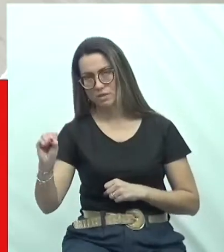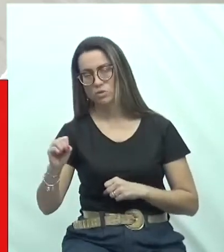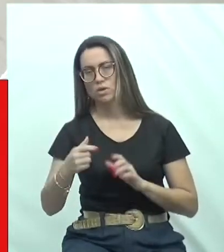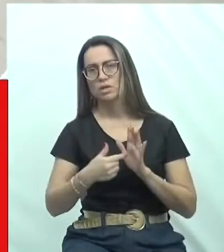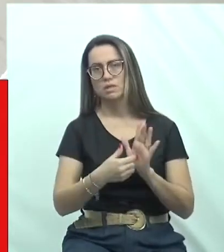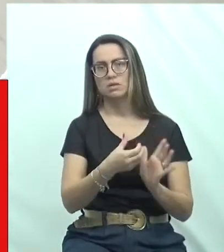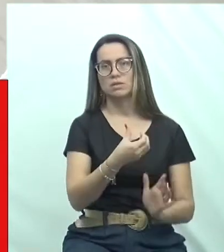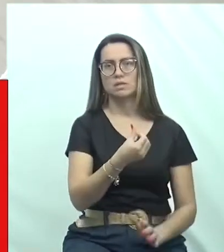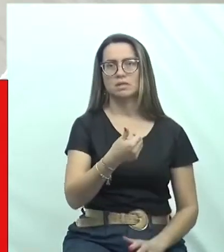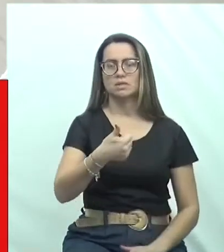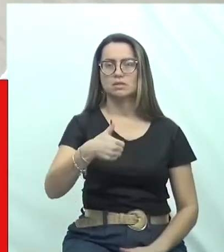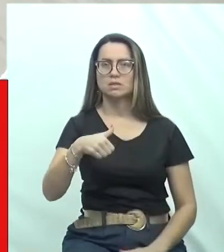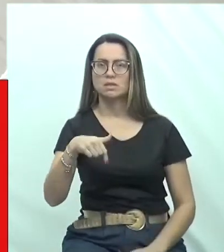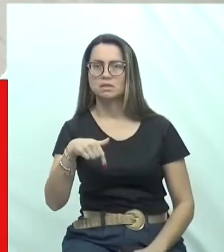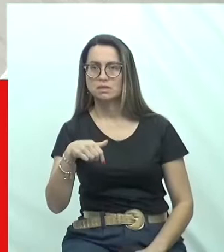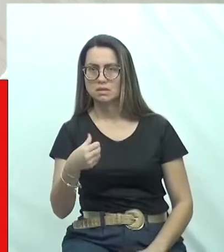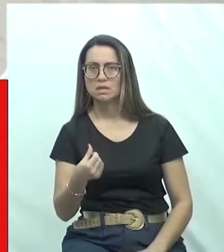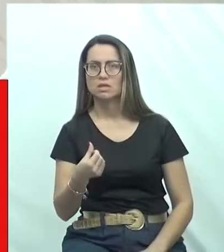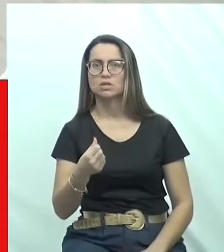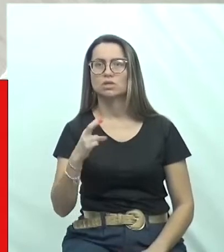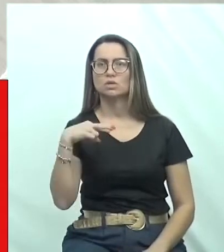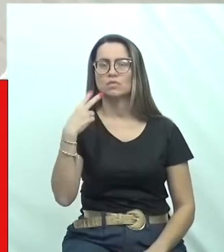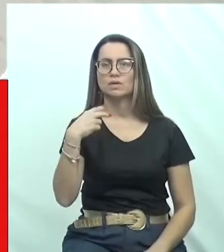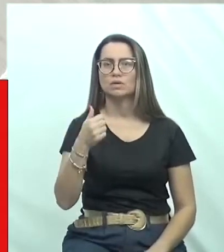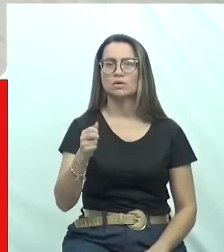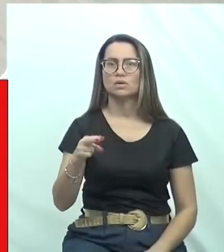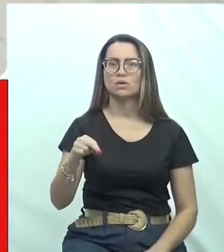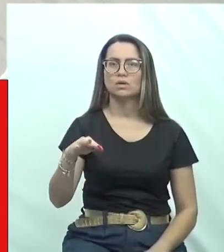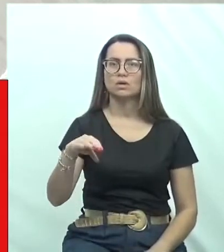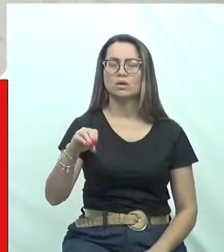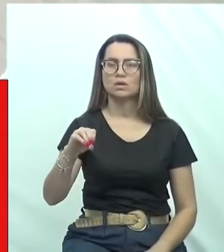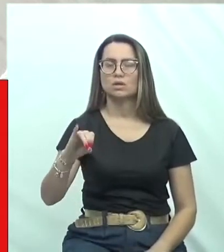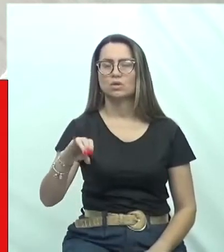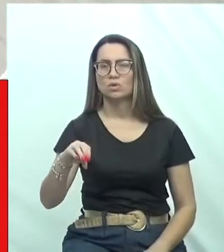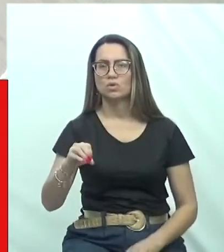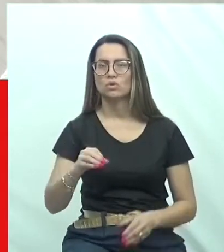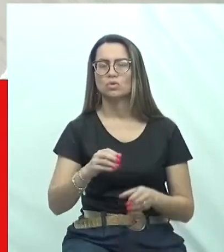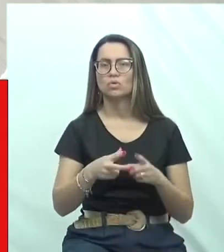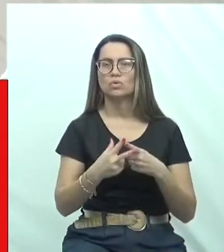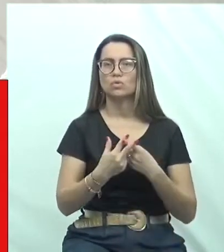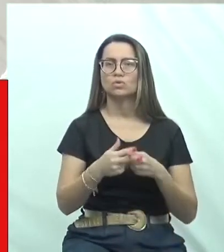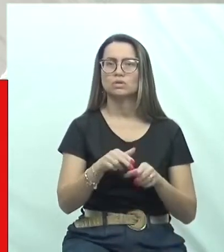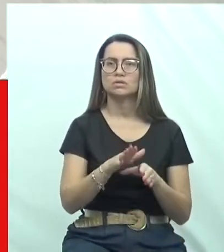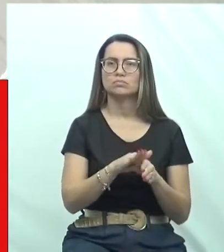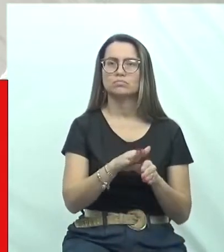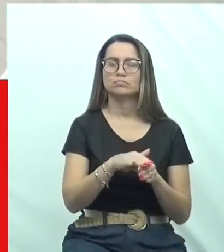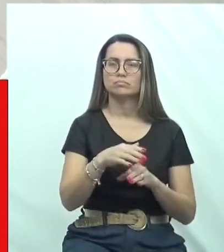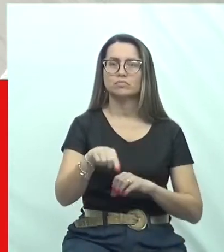666/2022, de autoria do vereador Antônio Córdova de Oliveira. Manutenção da Boca de Lobo, localizada na